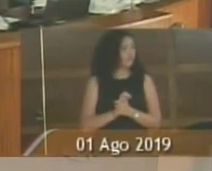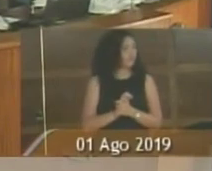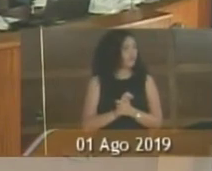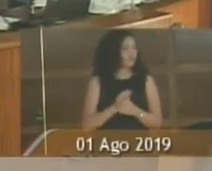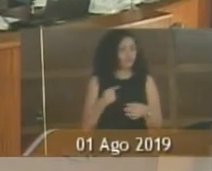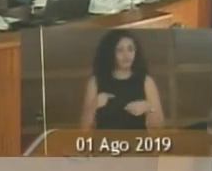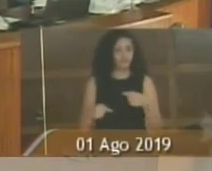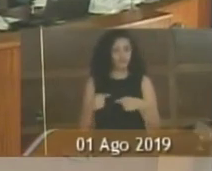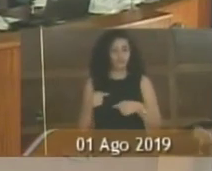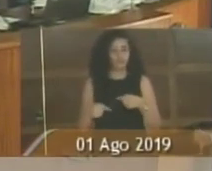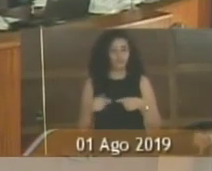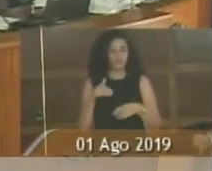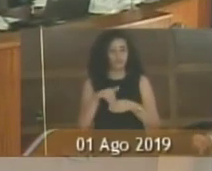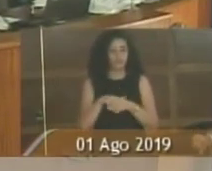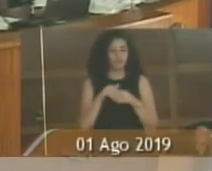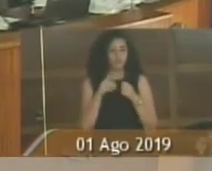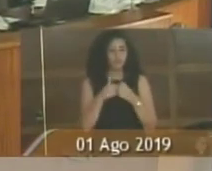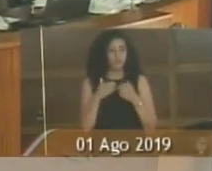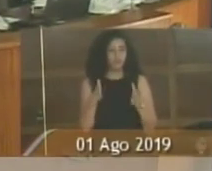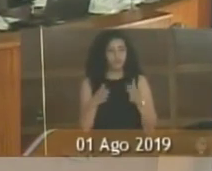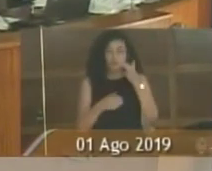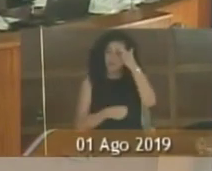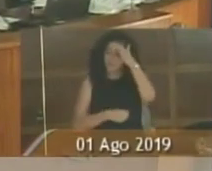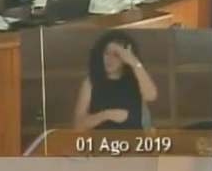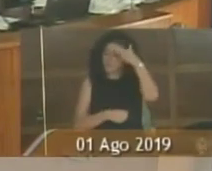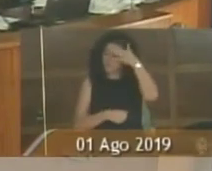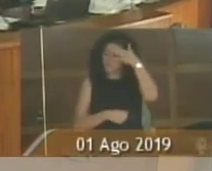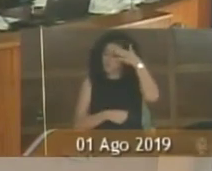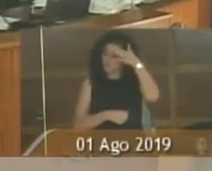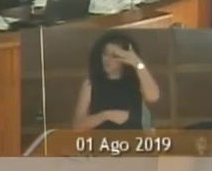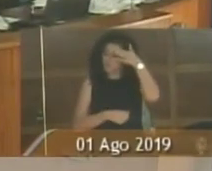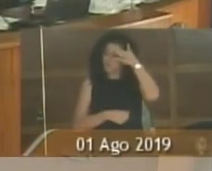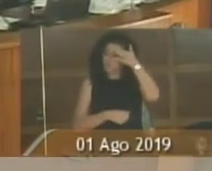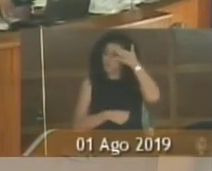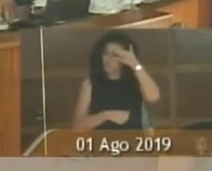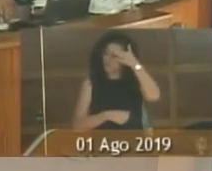Em discussão, não havendo oradores, votação aberta.